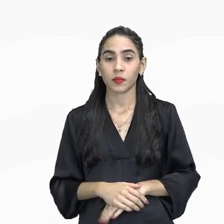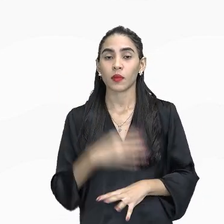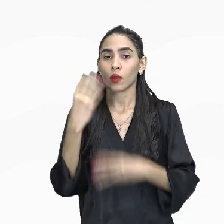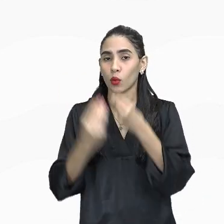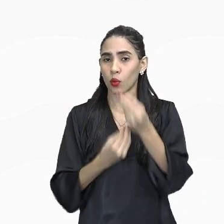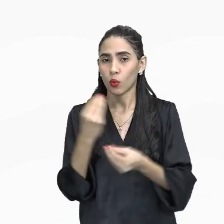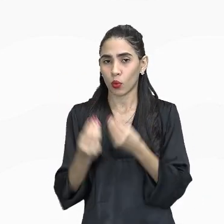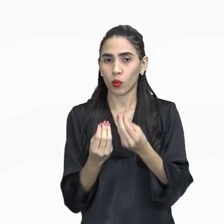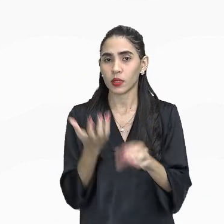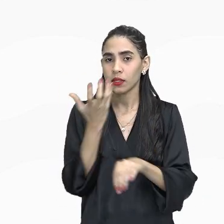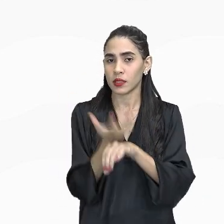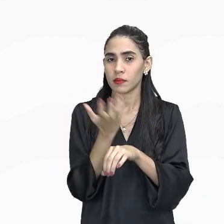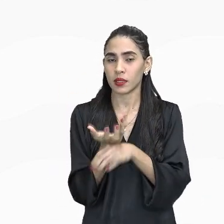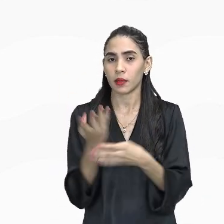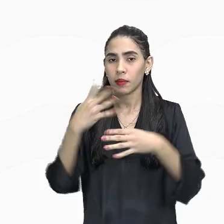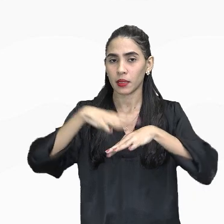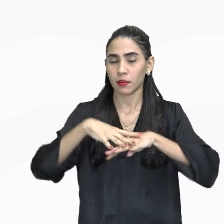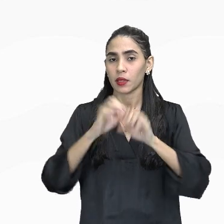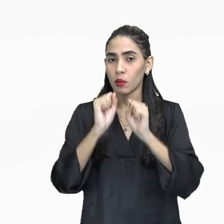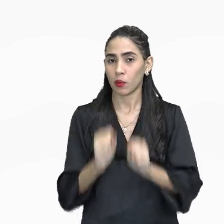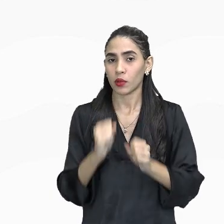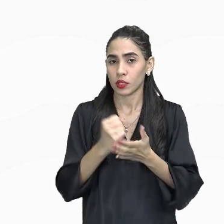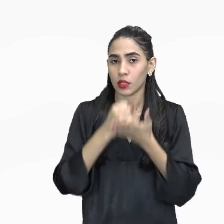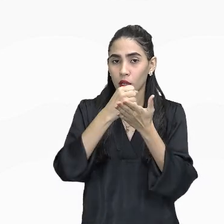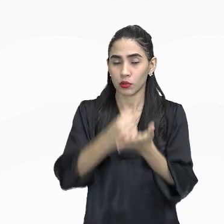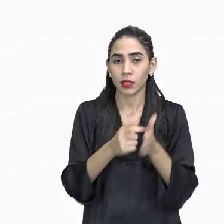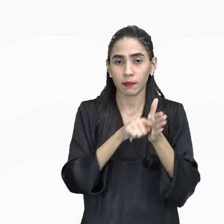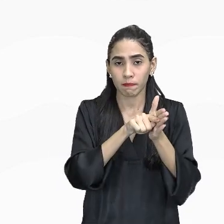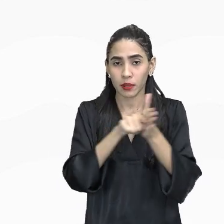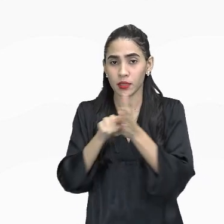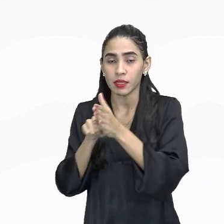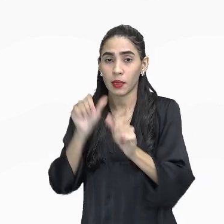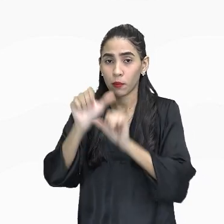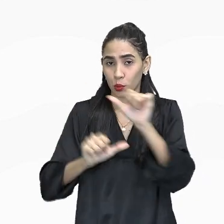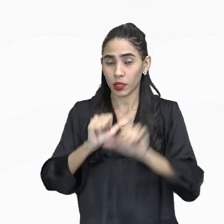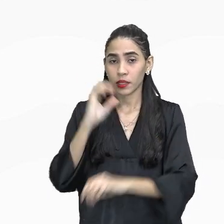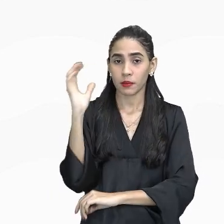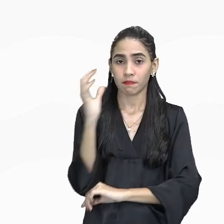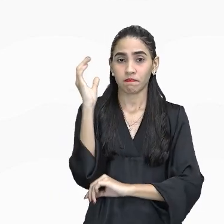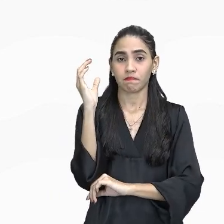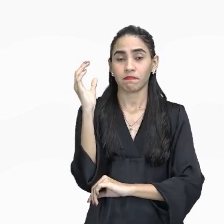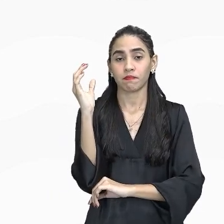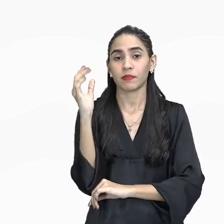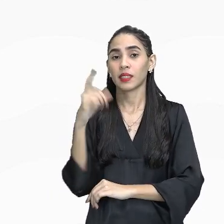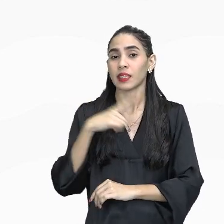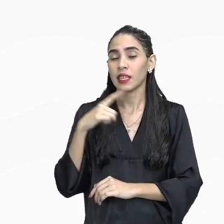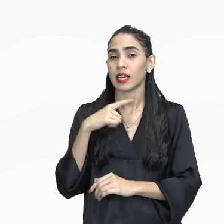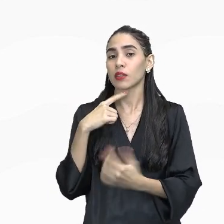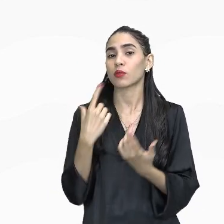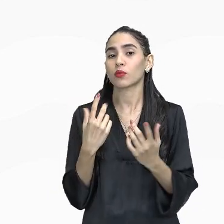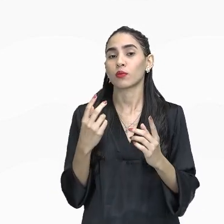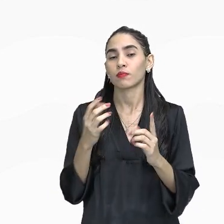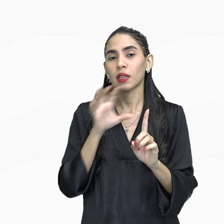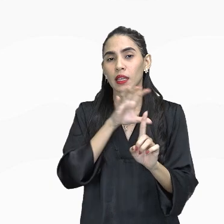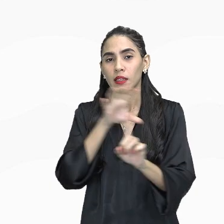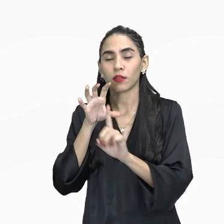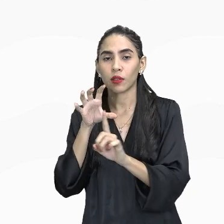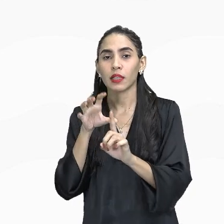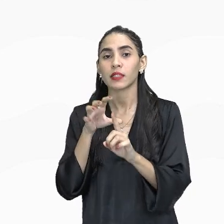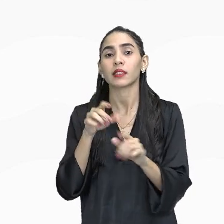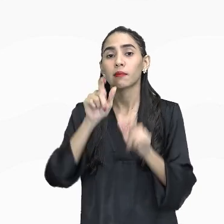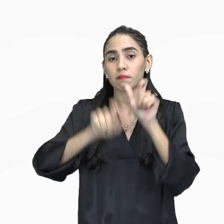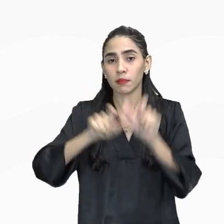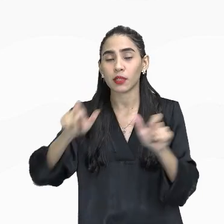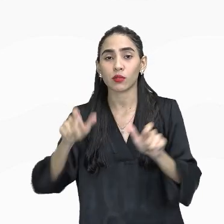a matemática pode ajudar a investigar as mudanças climáticas, levando em conta a percepção das pessoas e